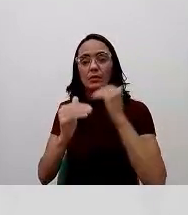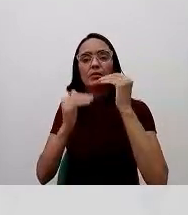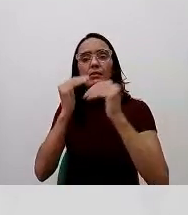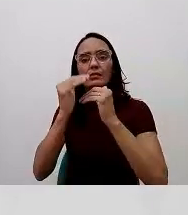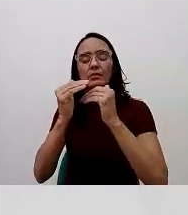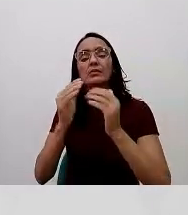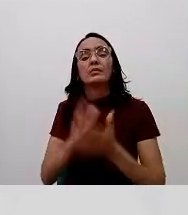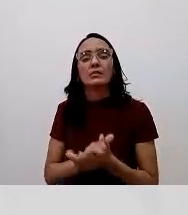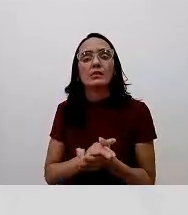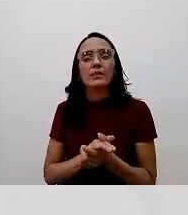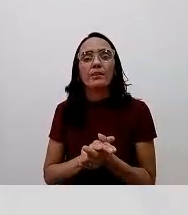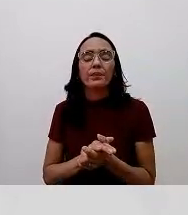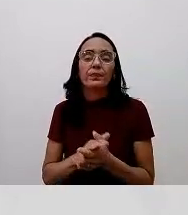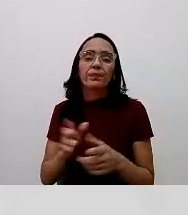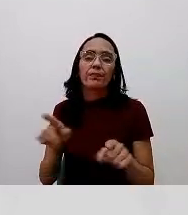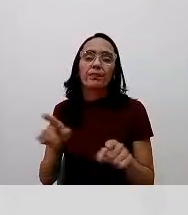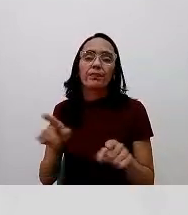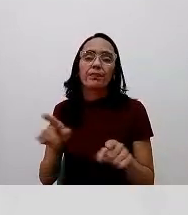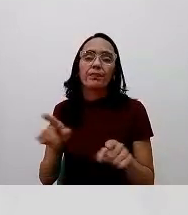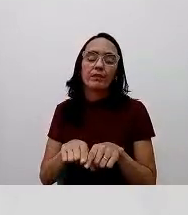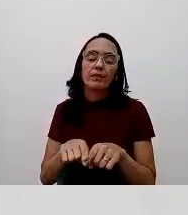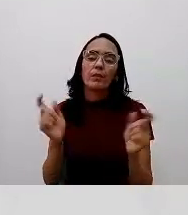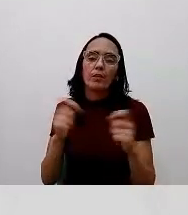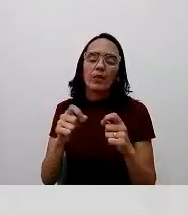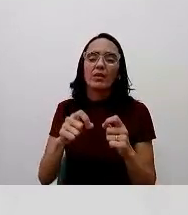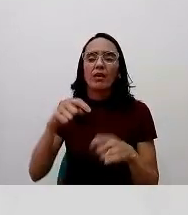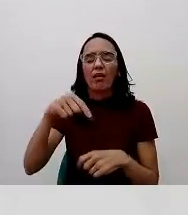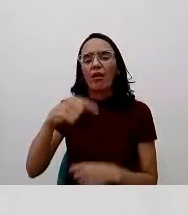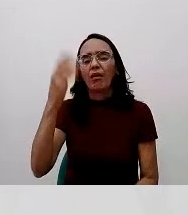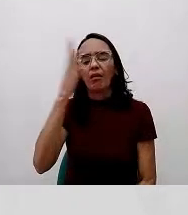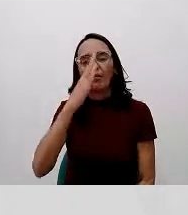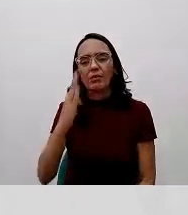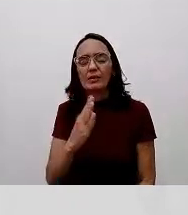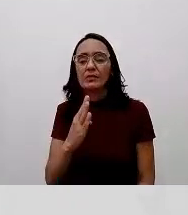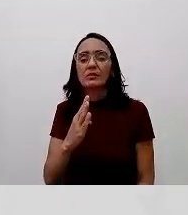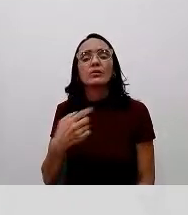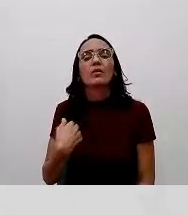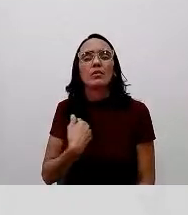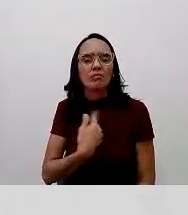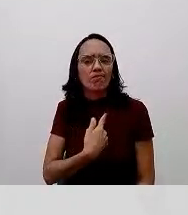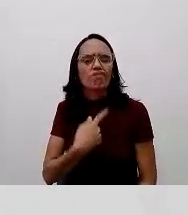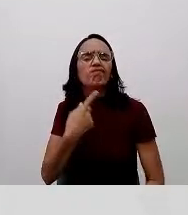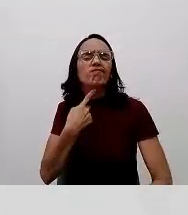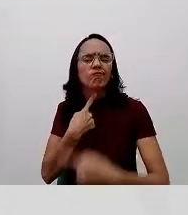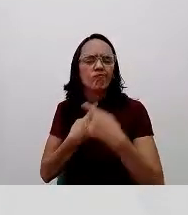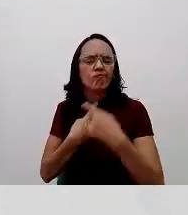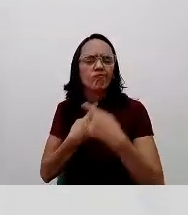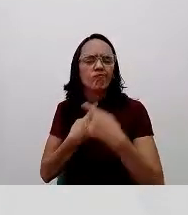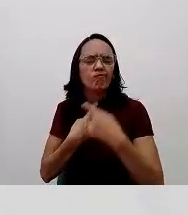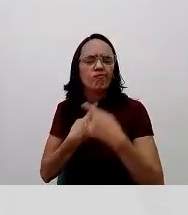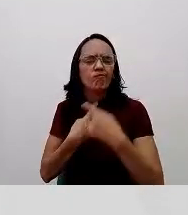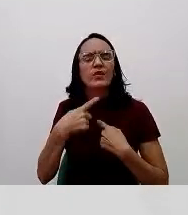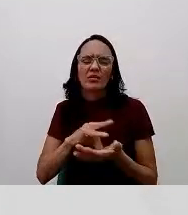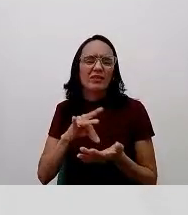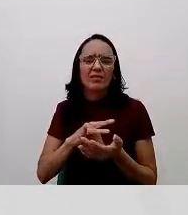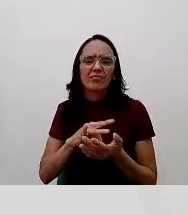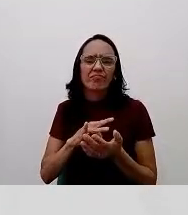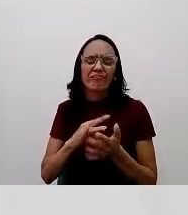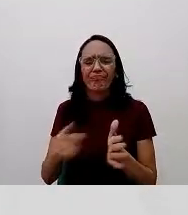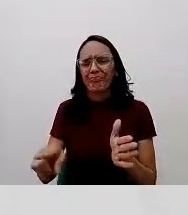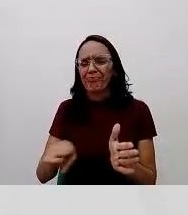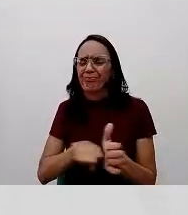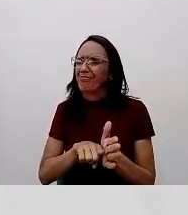se torne o país que a gente tanto deseja, é inevitável, né? É imperativo que se invista na área de